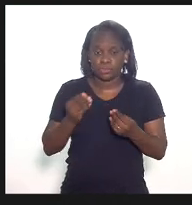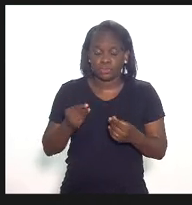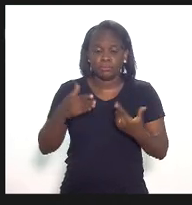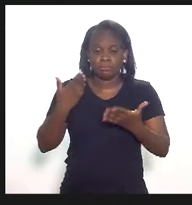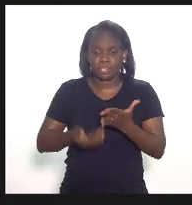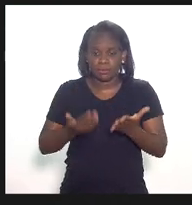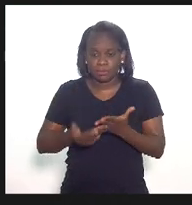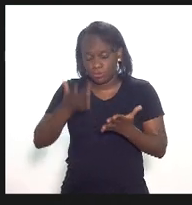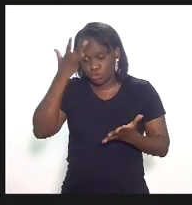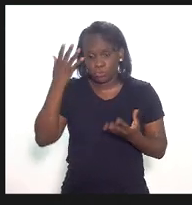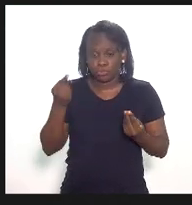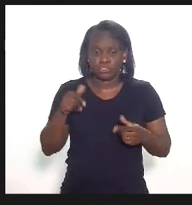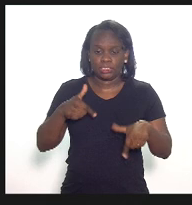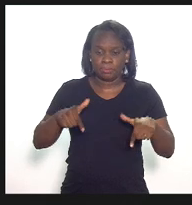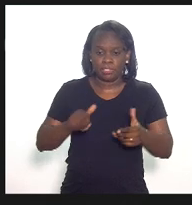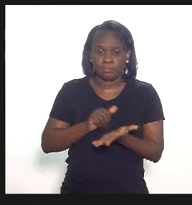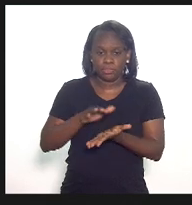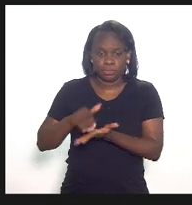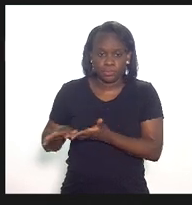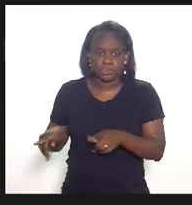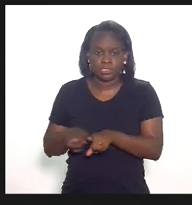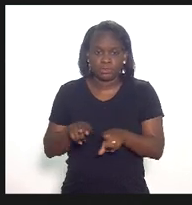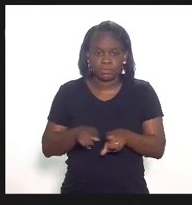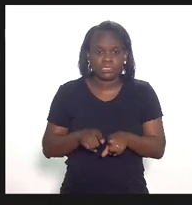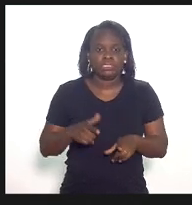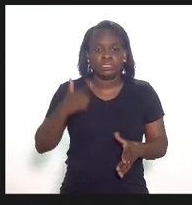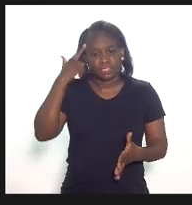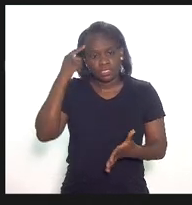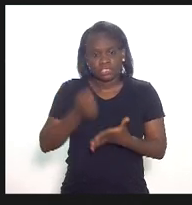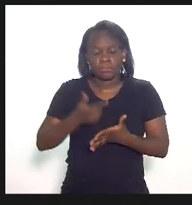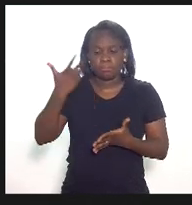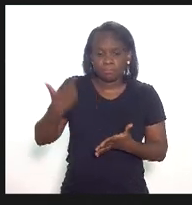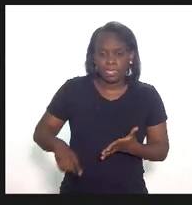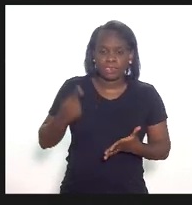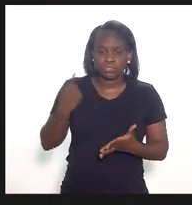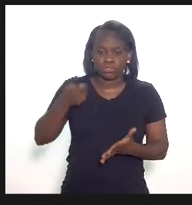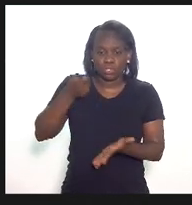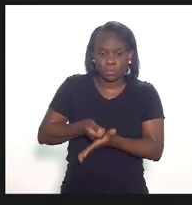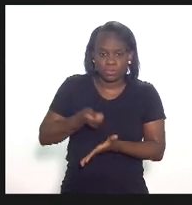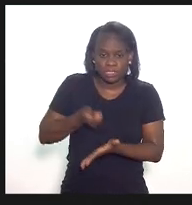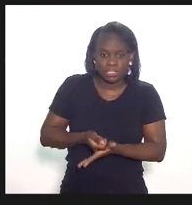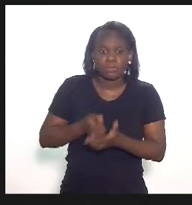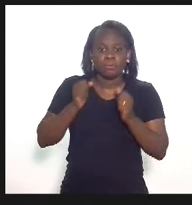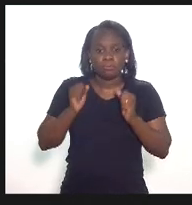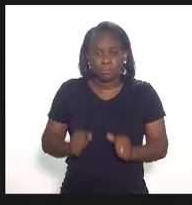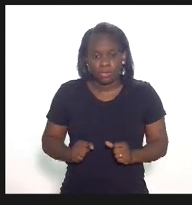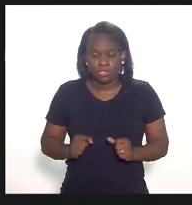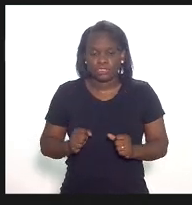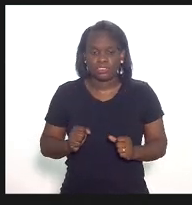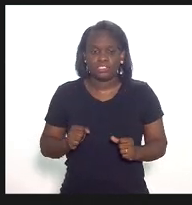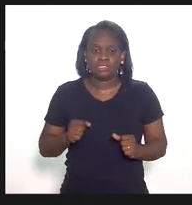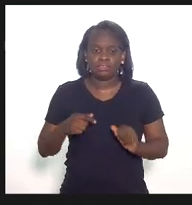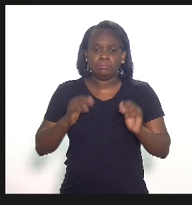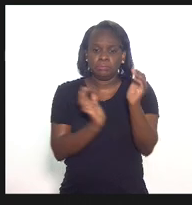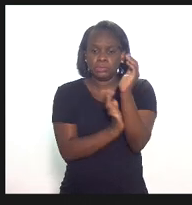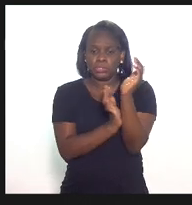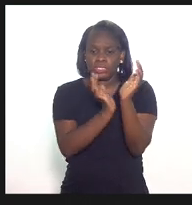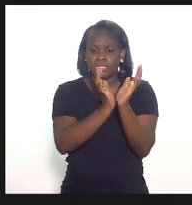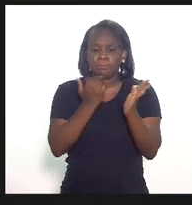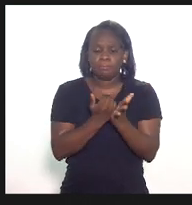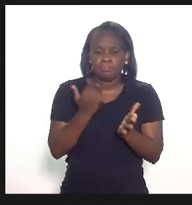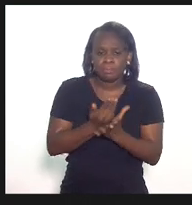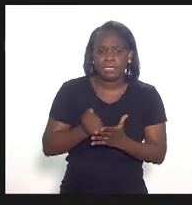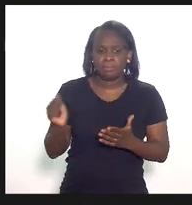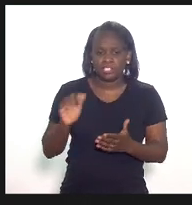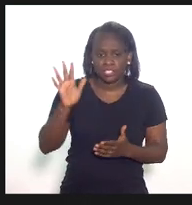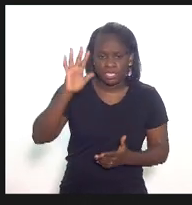de empregos, e estabelecer mais essa obrigação poderia ter o condão de burocratizar ainda mais e